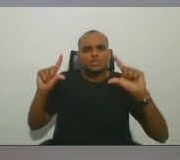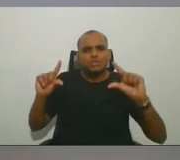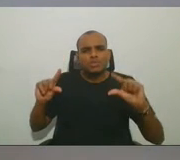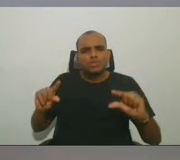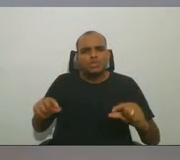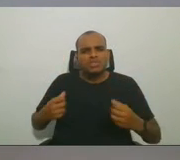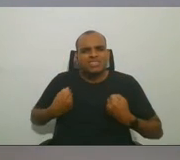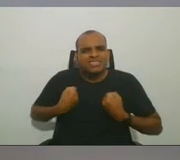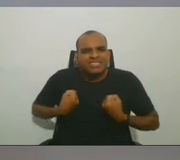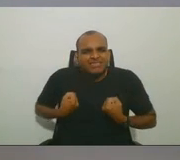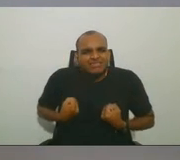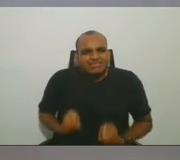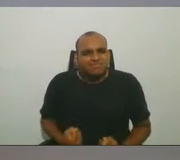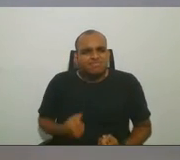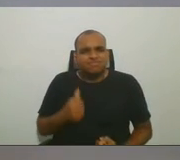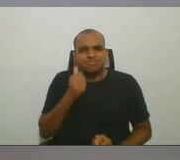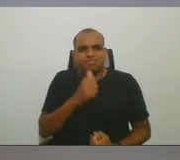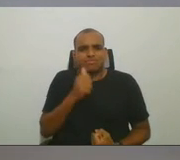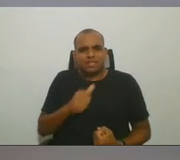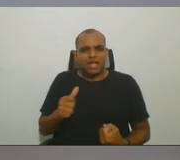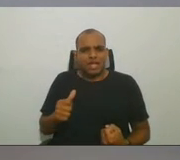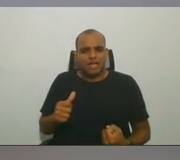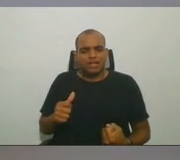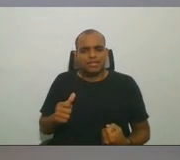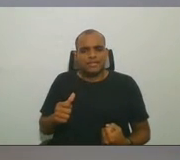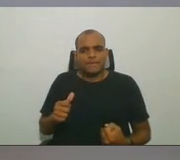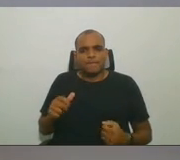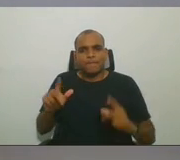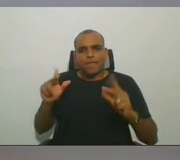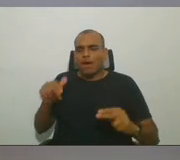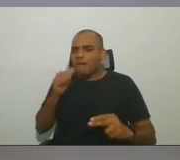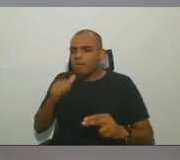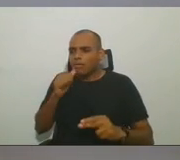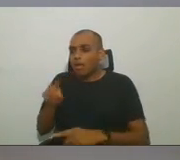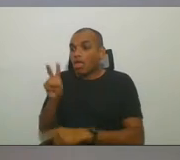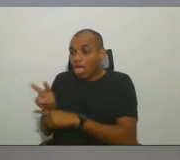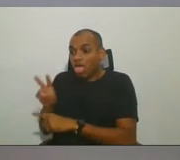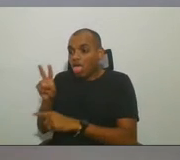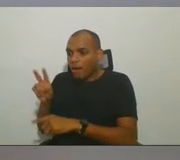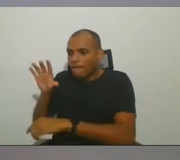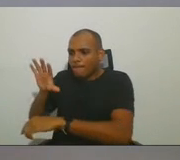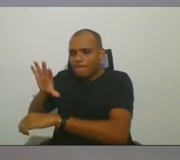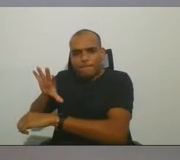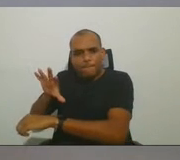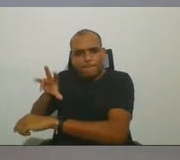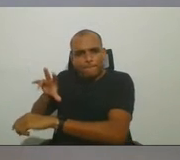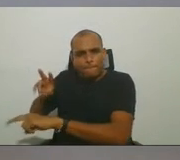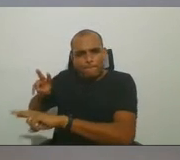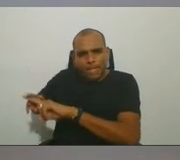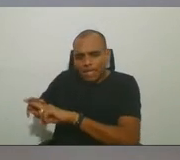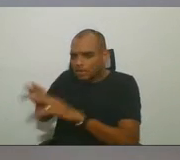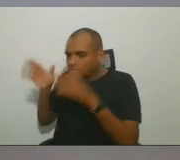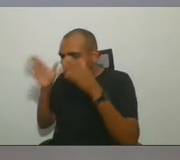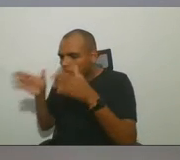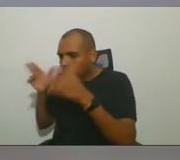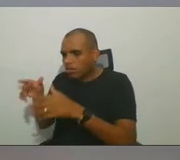mulheres, ou seja, né, com a finalidade de liberar as mulheres desse tipo de trabalho, né,